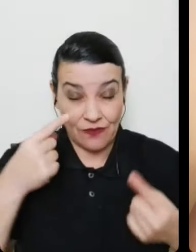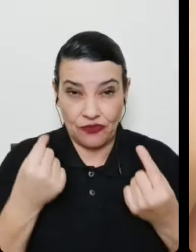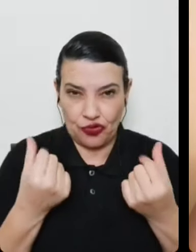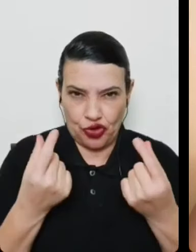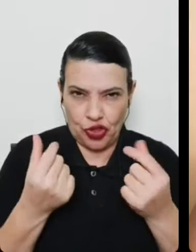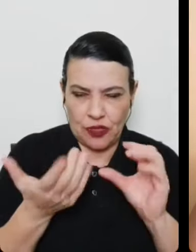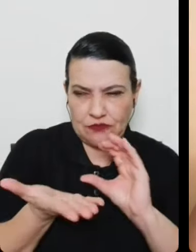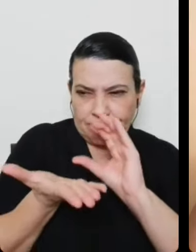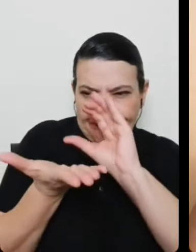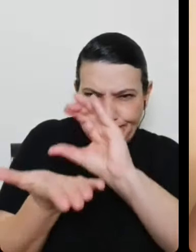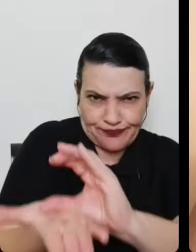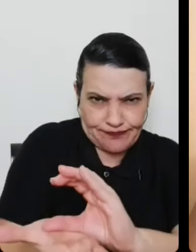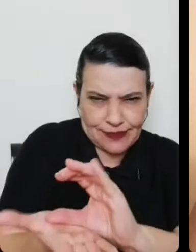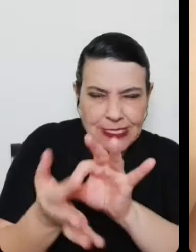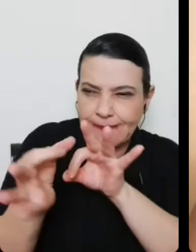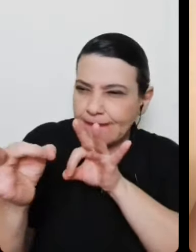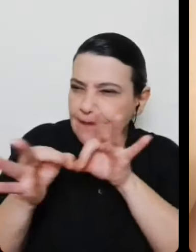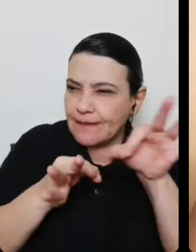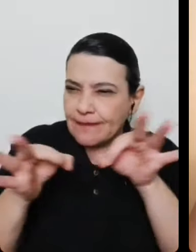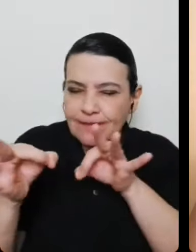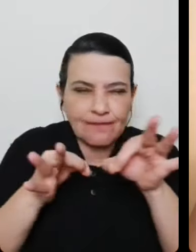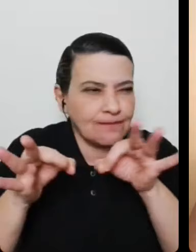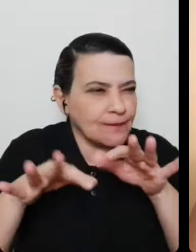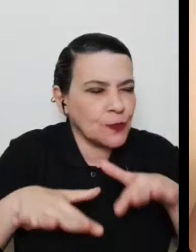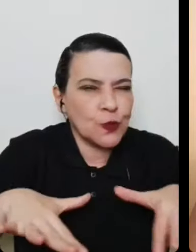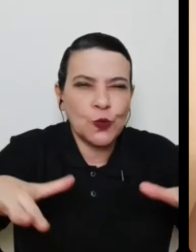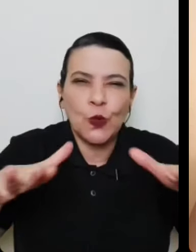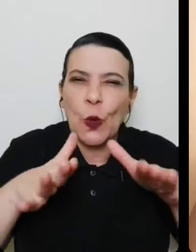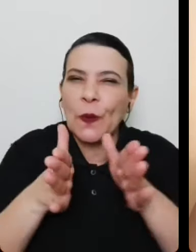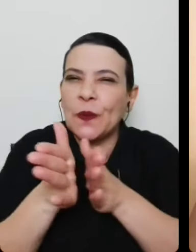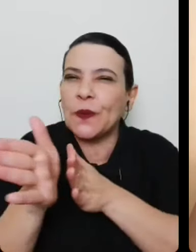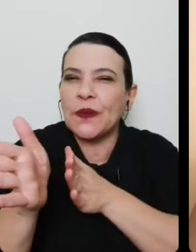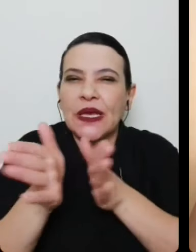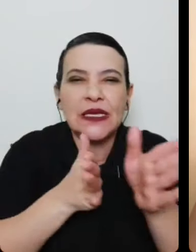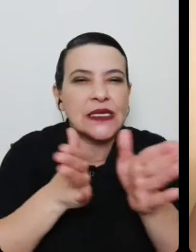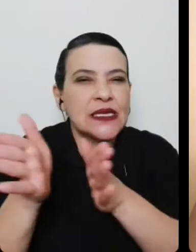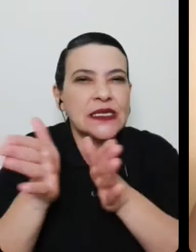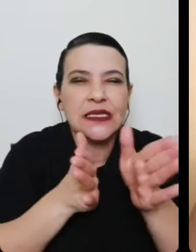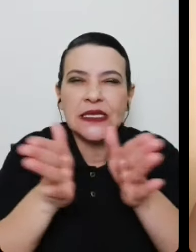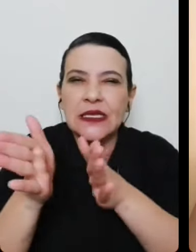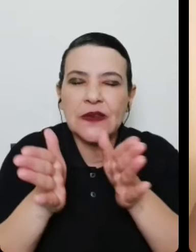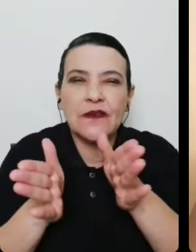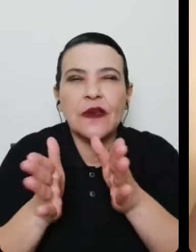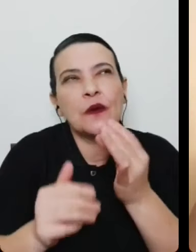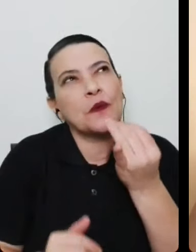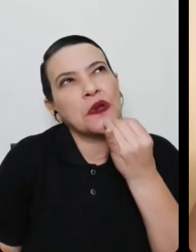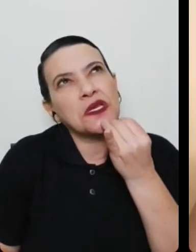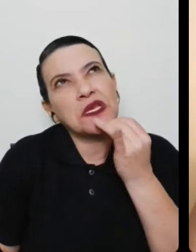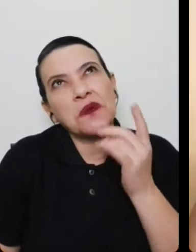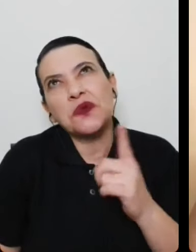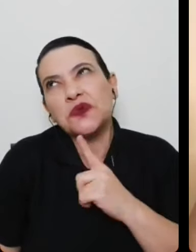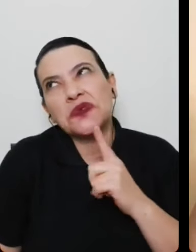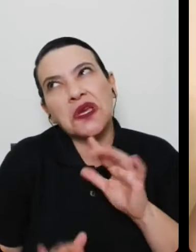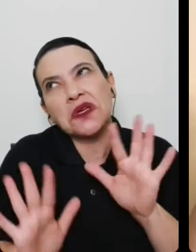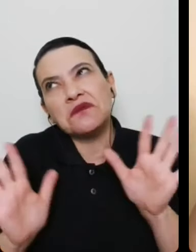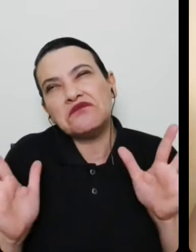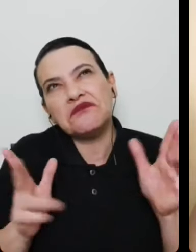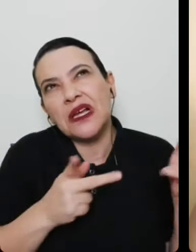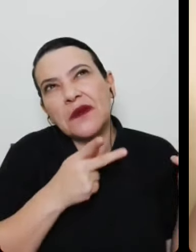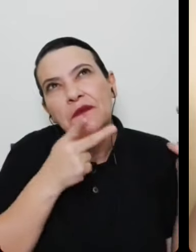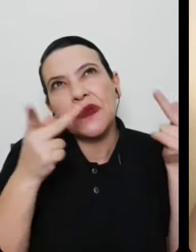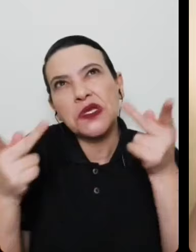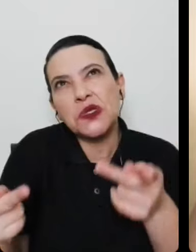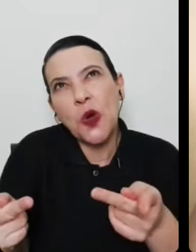montar um espaço acessível a. Vamos supor que eu tenha um número de